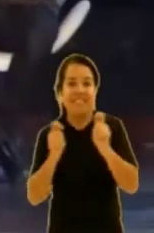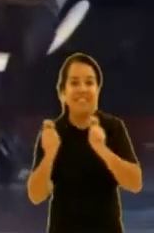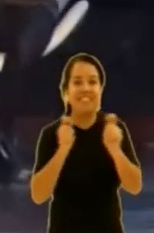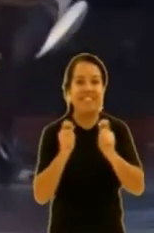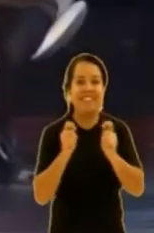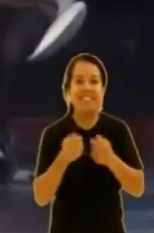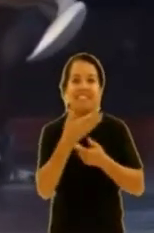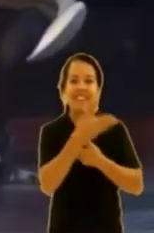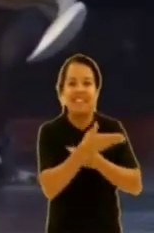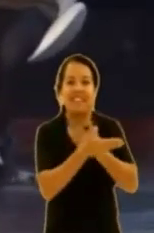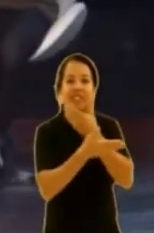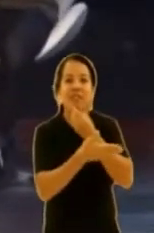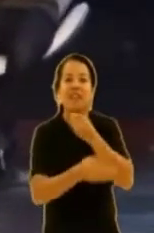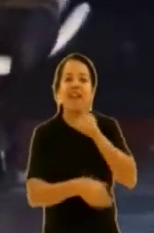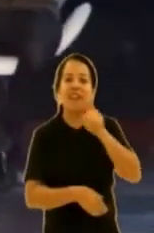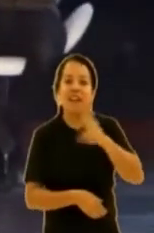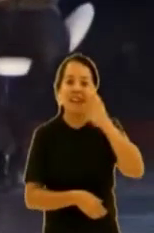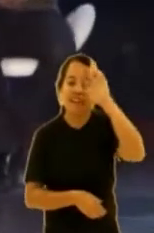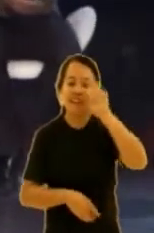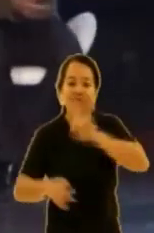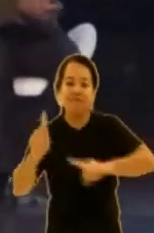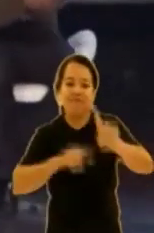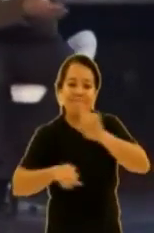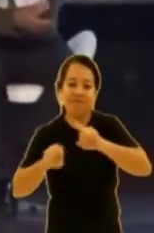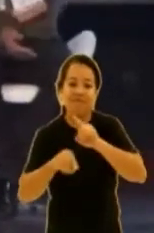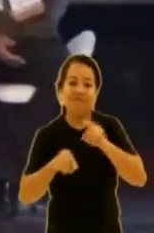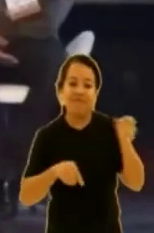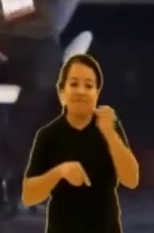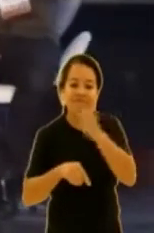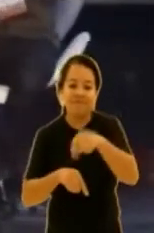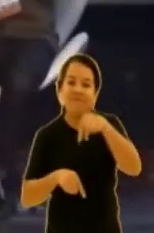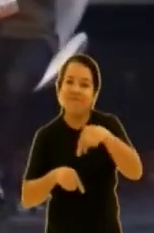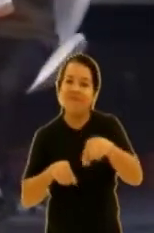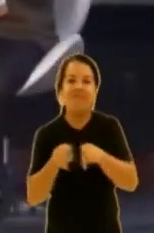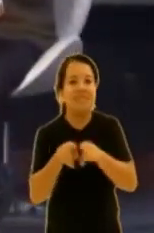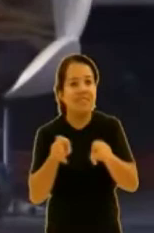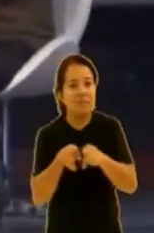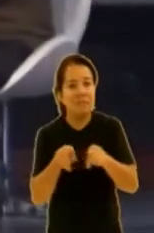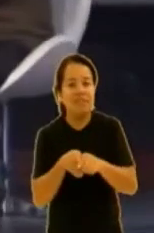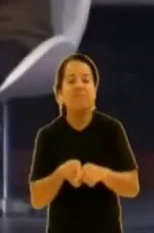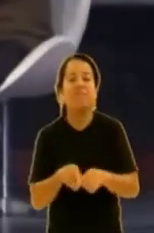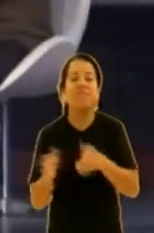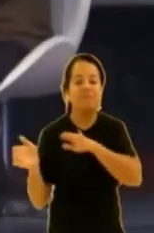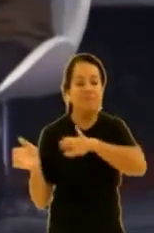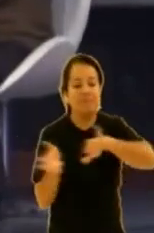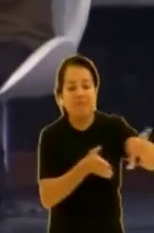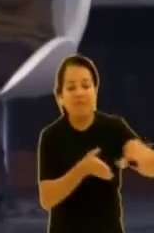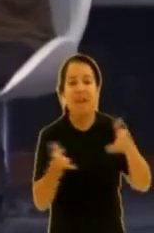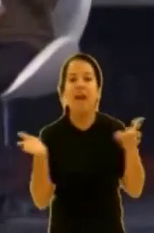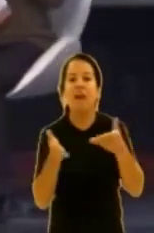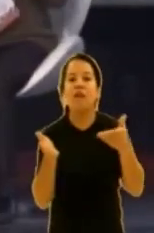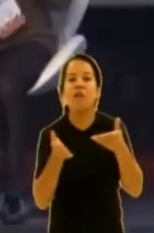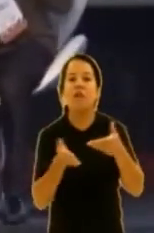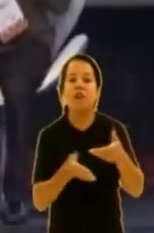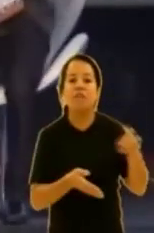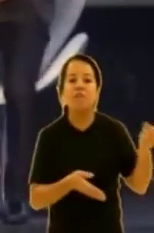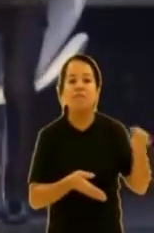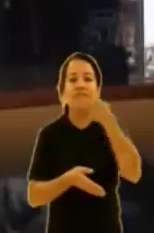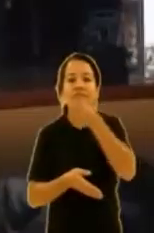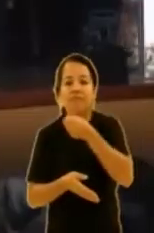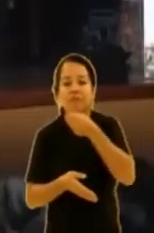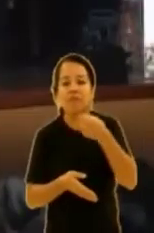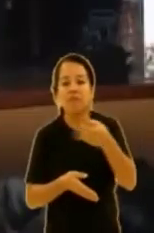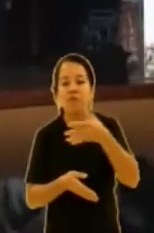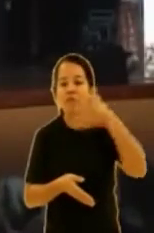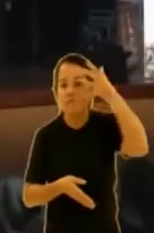está exercendo essa função aqui. Obrigado e vamos para a nossa próxima palestra. Boa